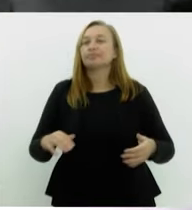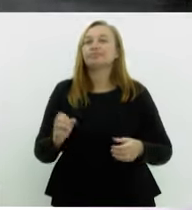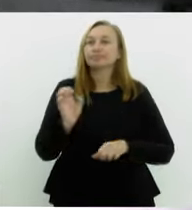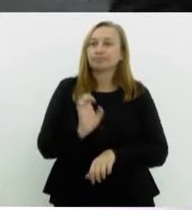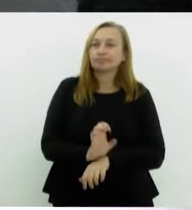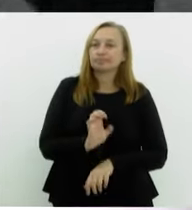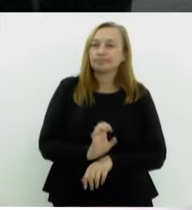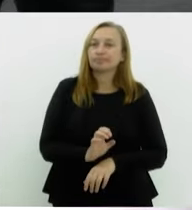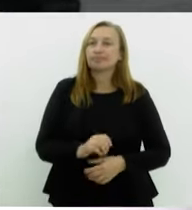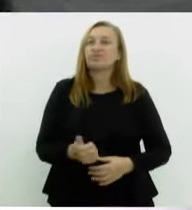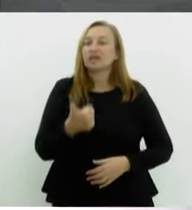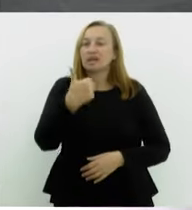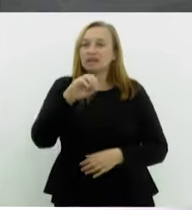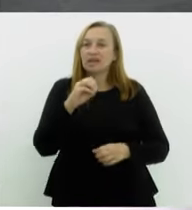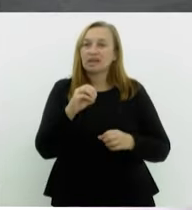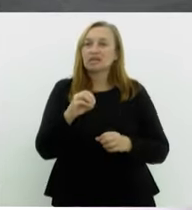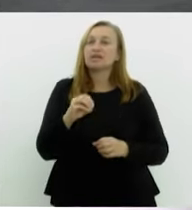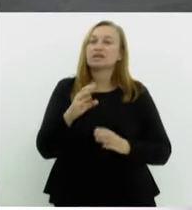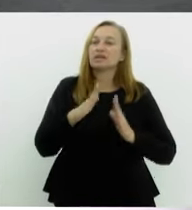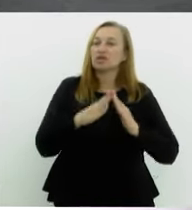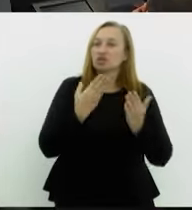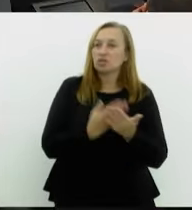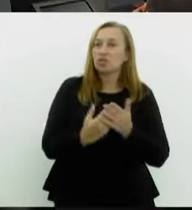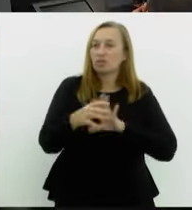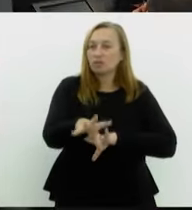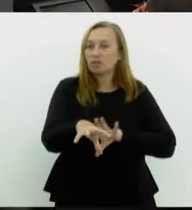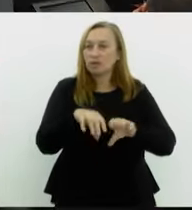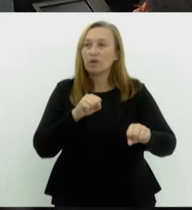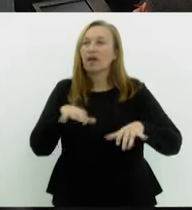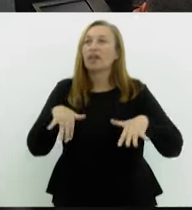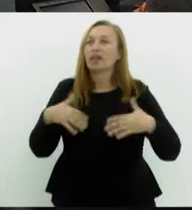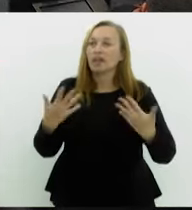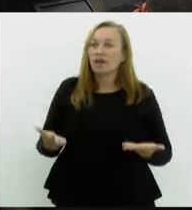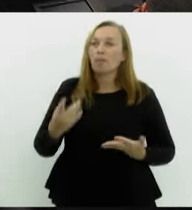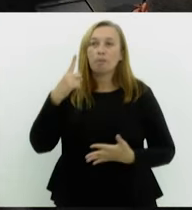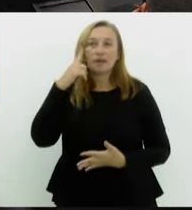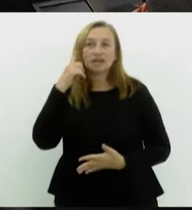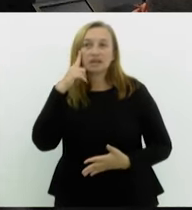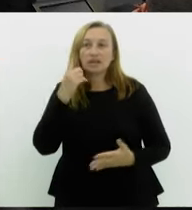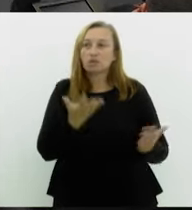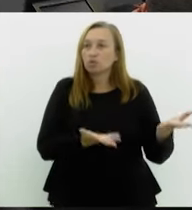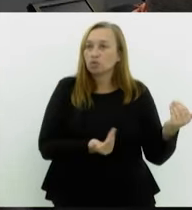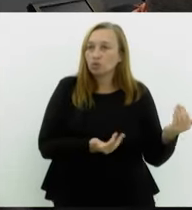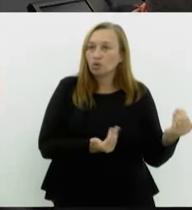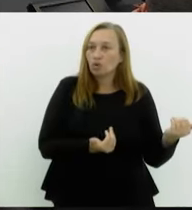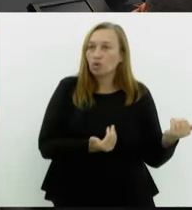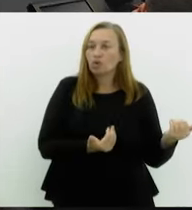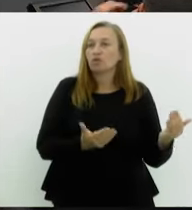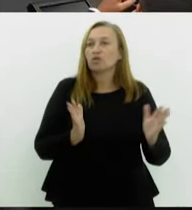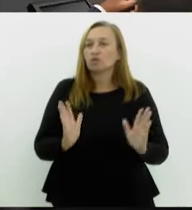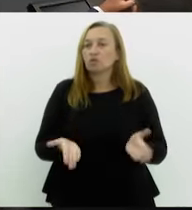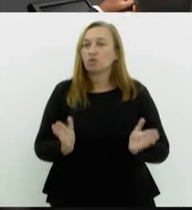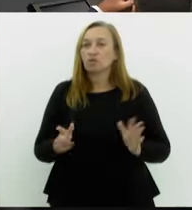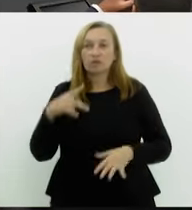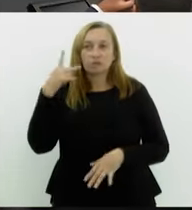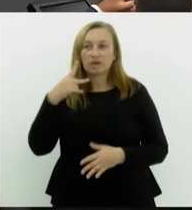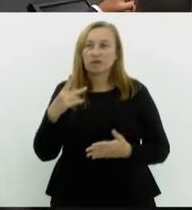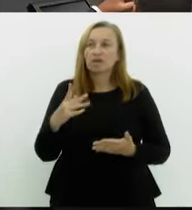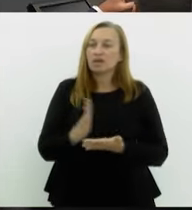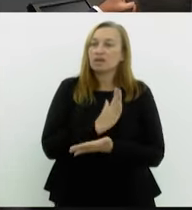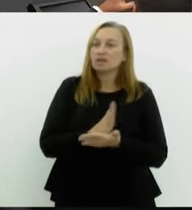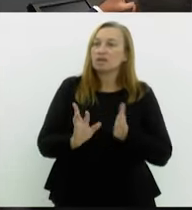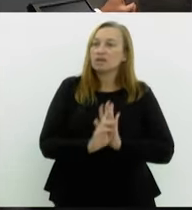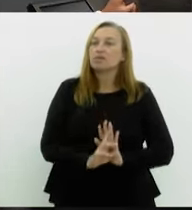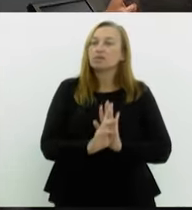contemplando 10 escolas num programa de formação. Então, pensar que a nossa juventude que está aqui no Parlamento, muitas vezes representada